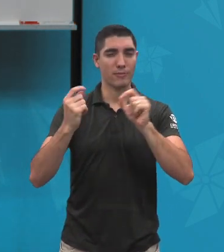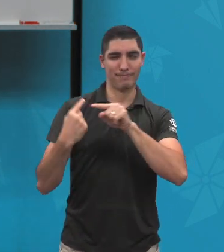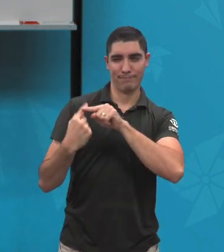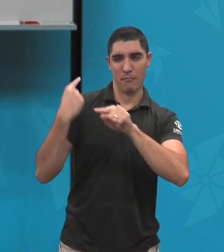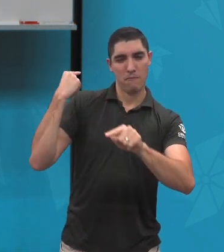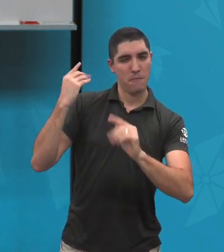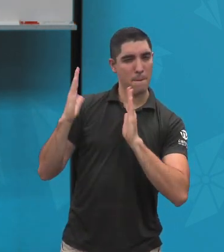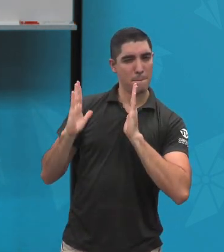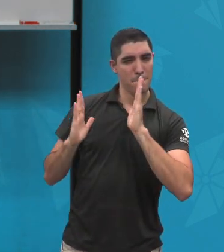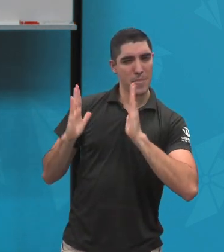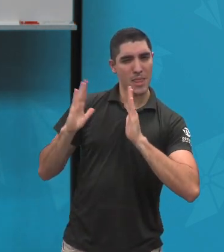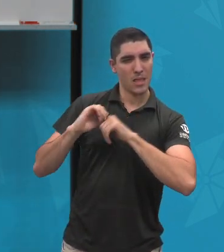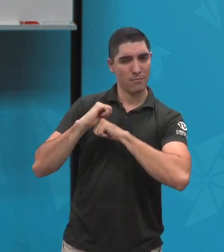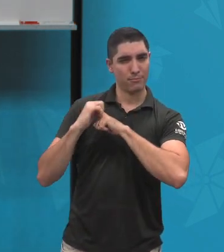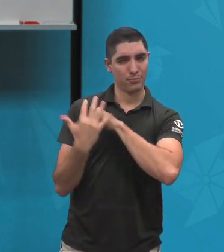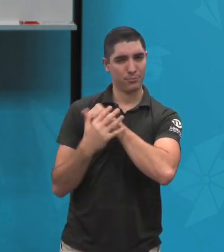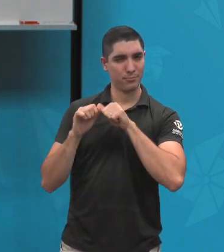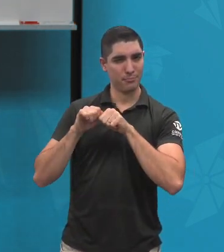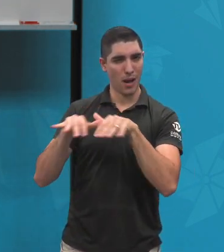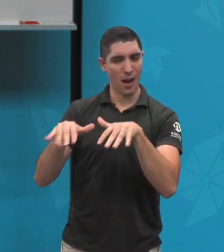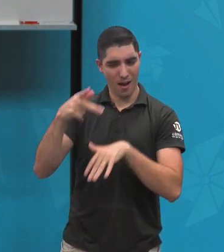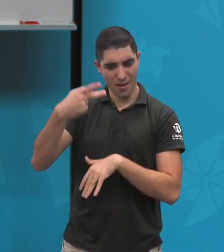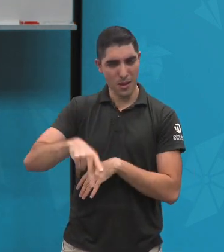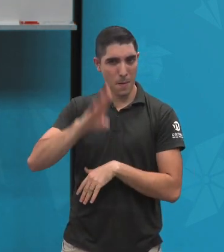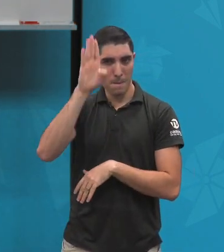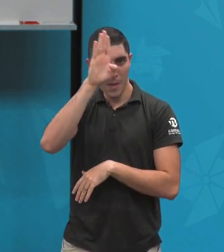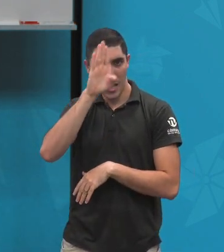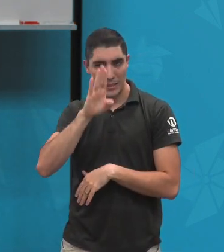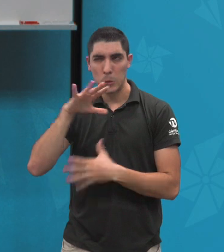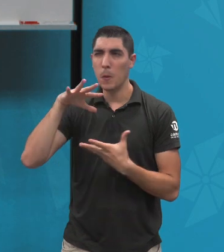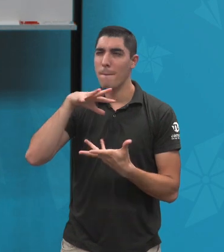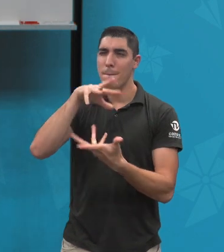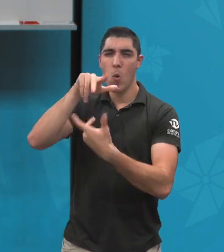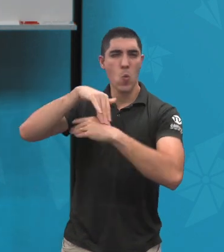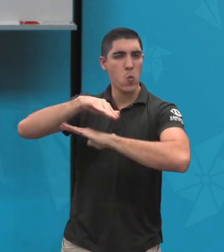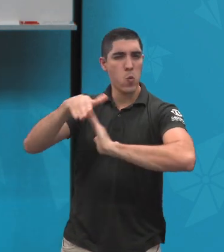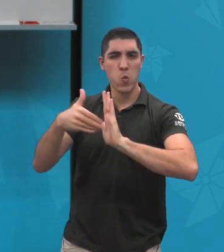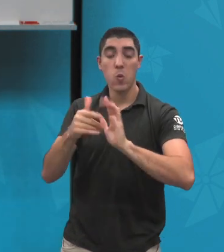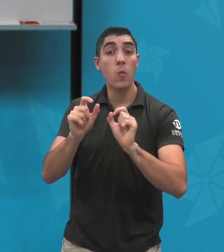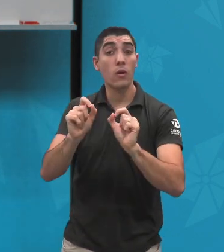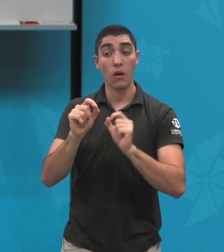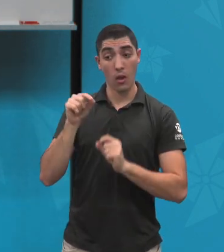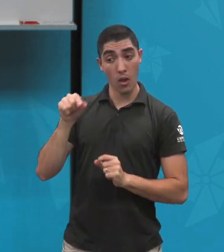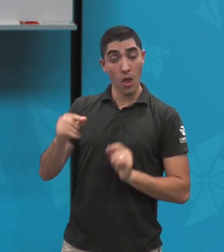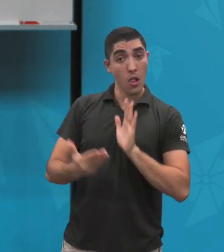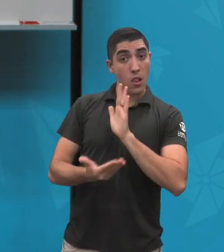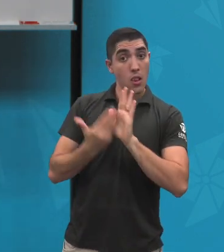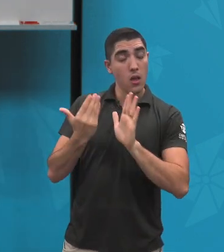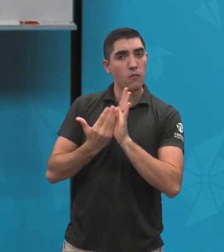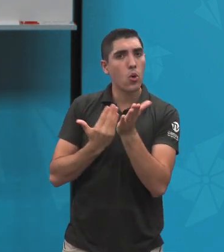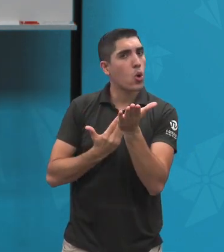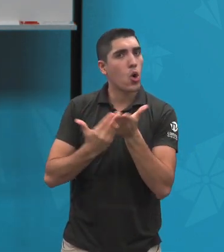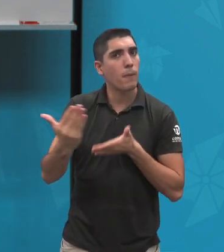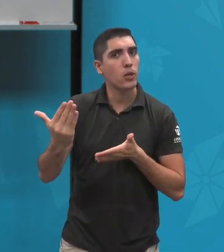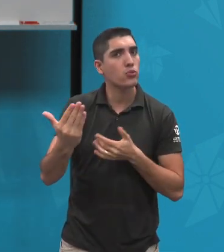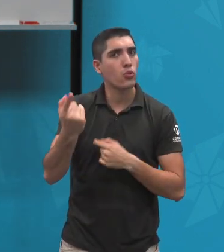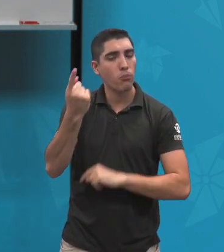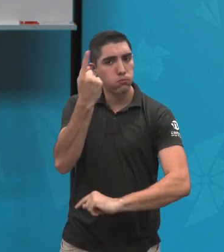com a pandemia de Covid-19, que no Brasil e no mundo como um todo, esse livro ele ganha